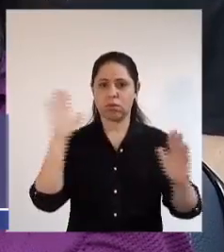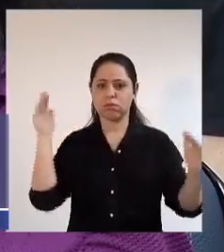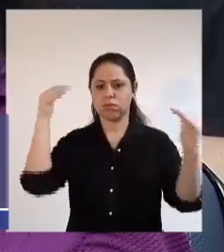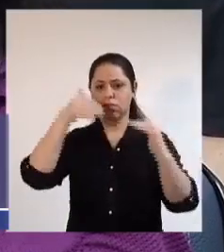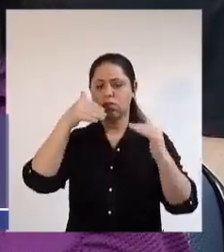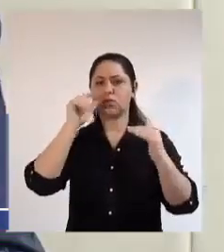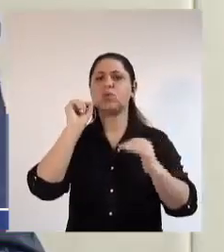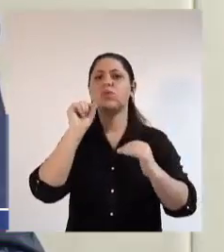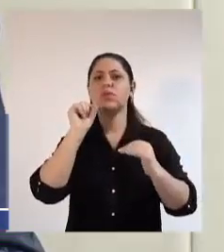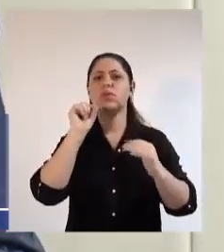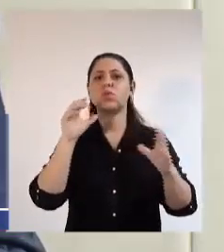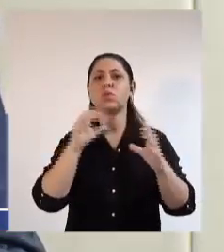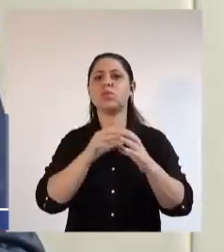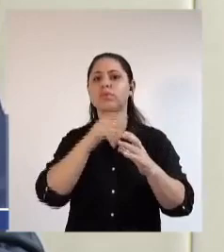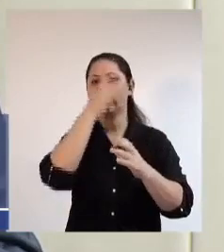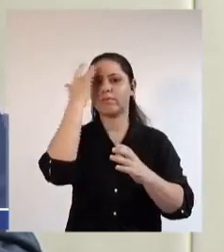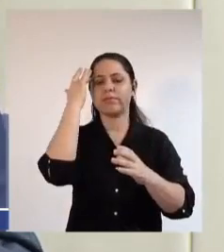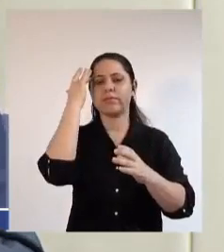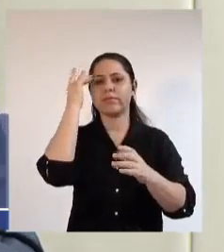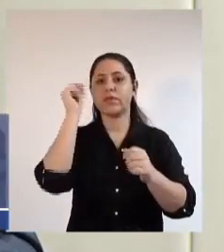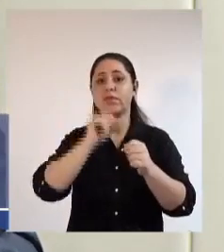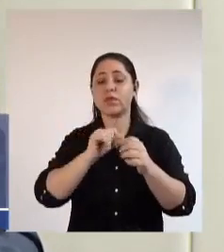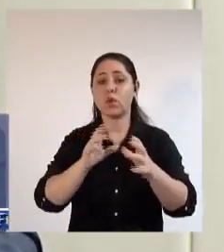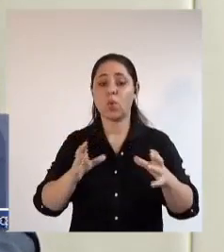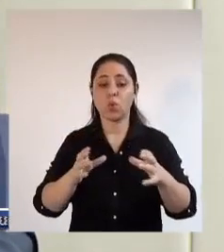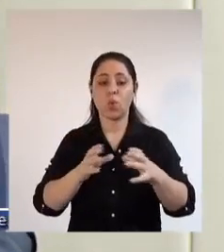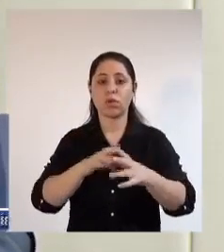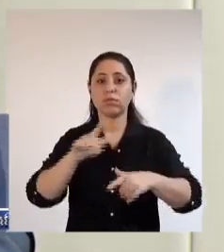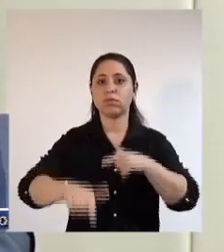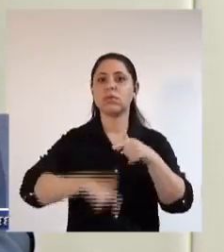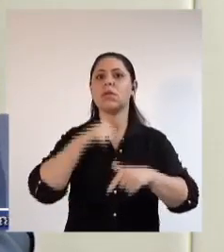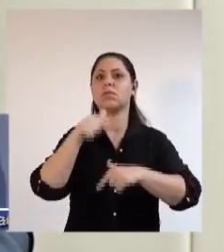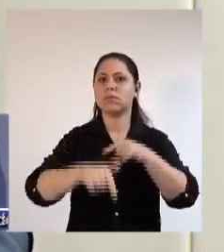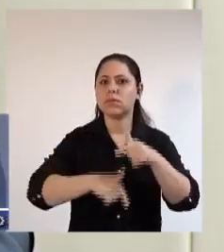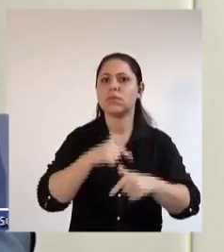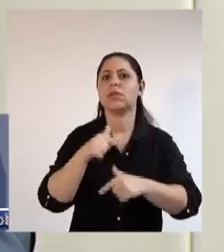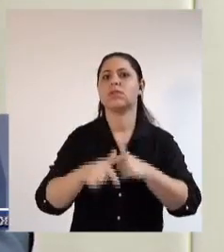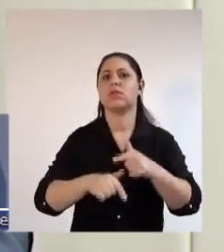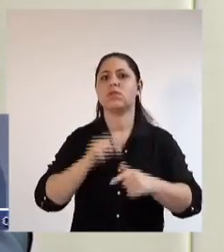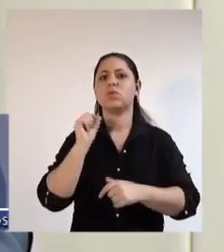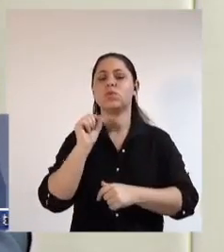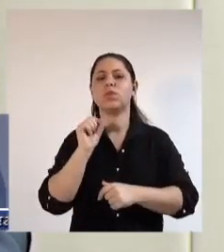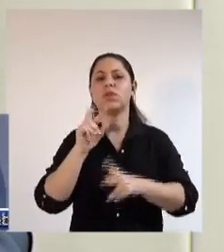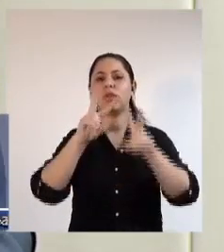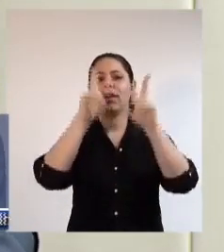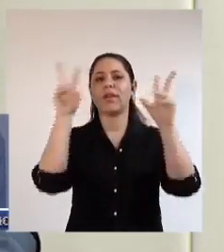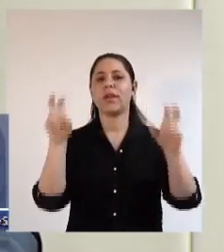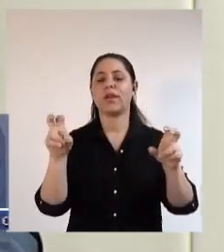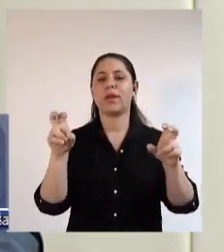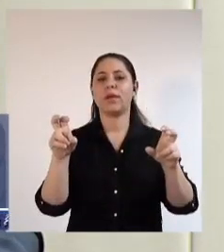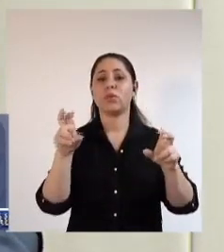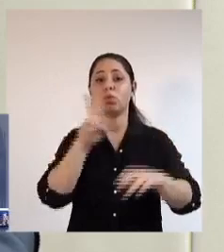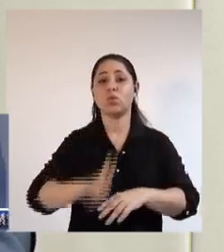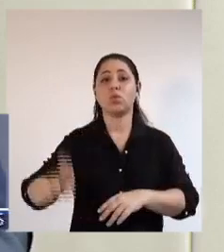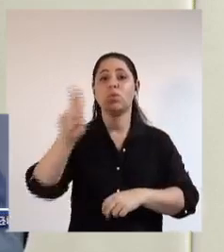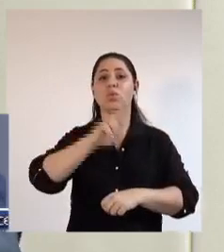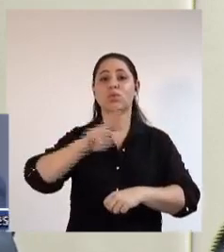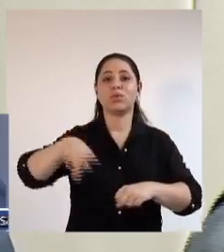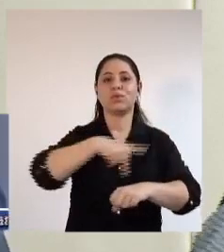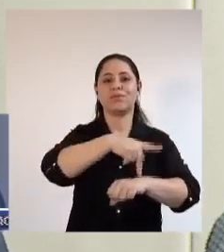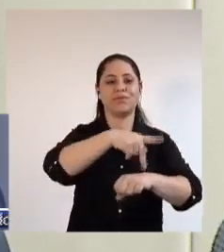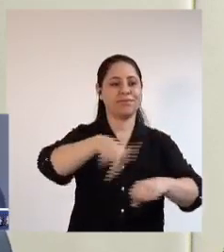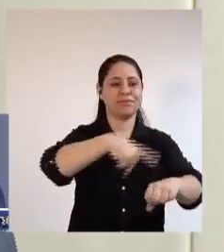principal desse grupo de pessoas é formar um grupo de trabalho para a gente trabalhar na questão do uso múltiplo dos parques e